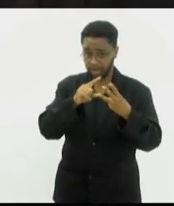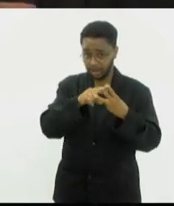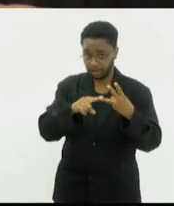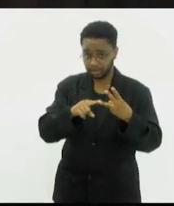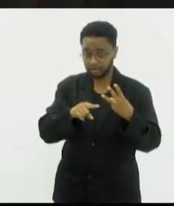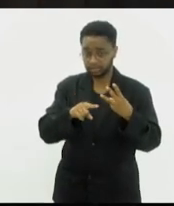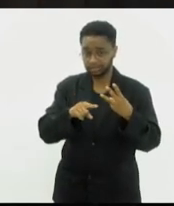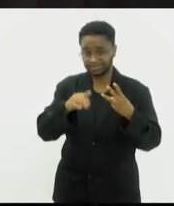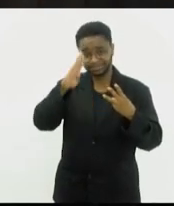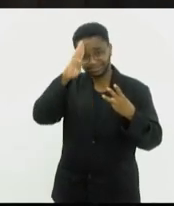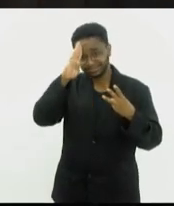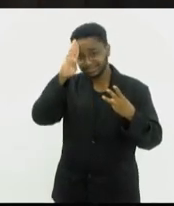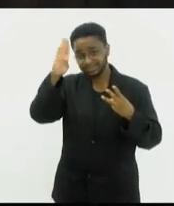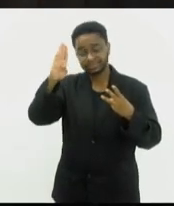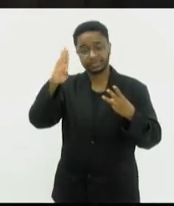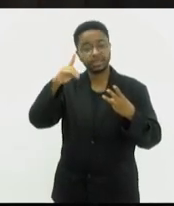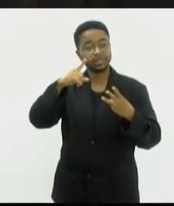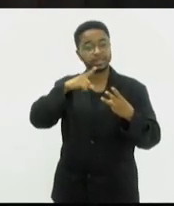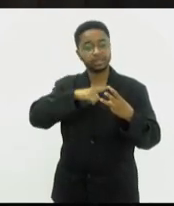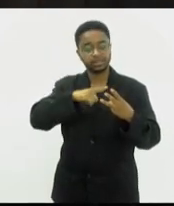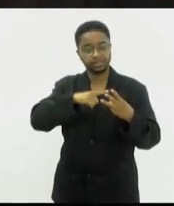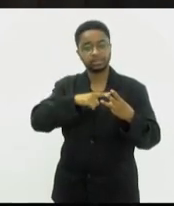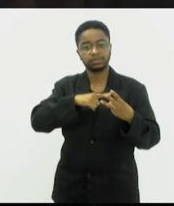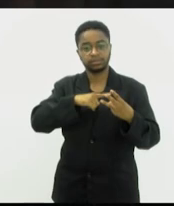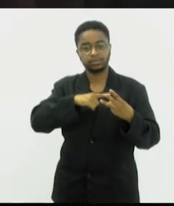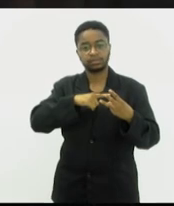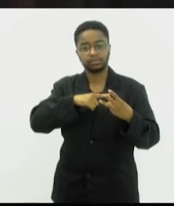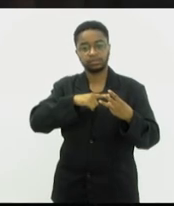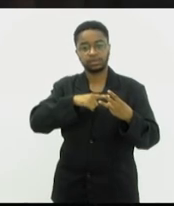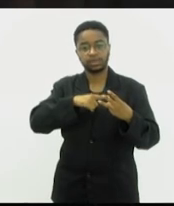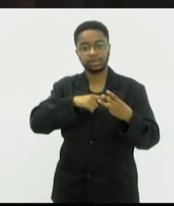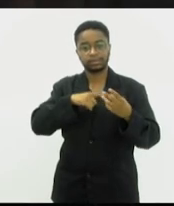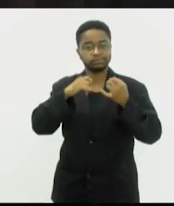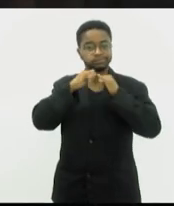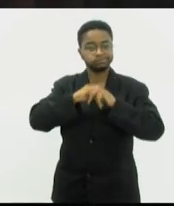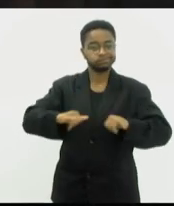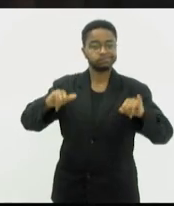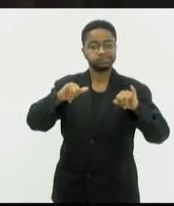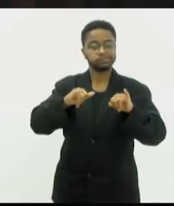reside o maior volume de escândalos,